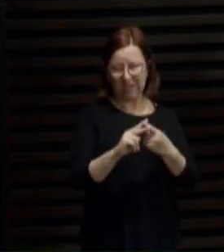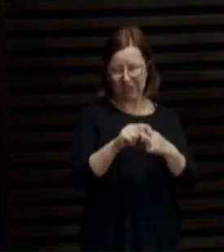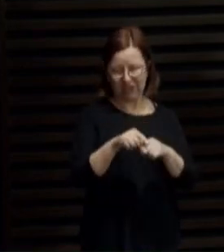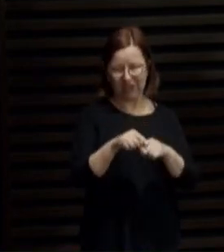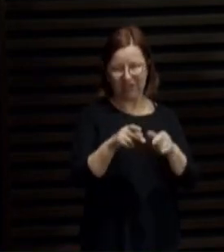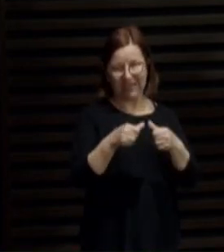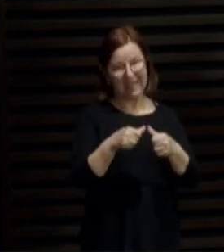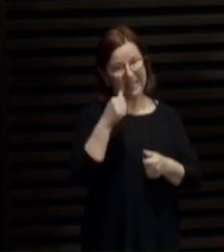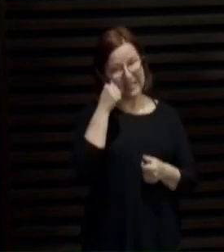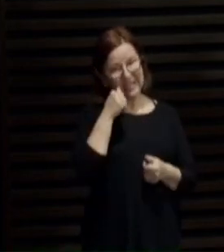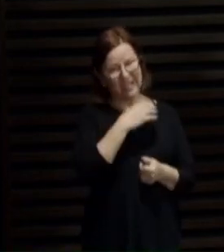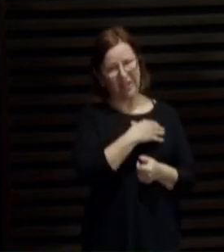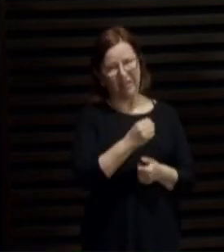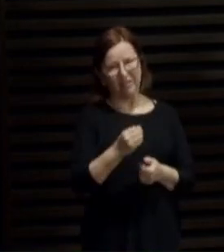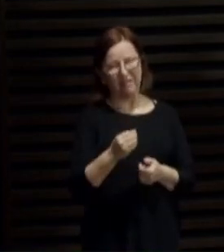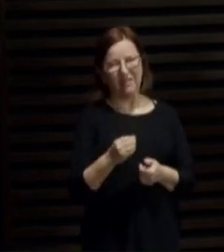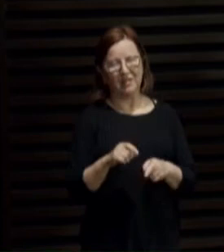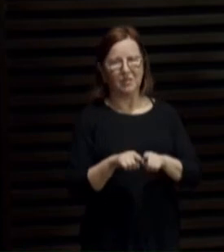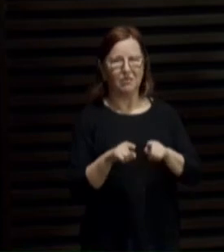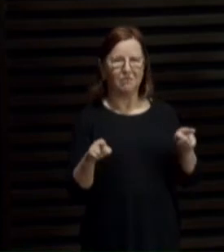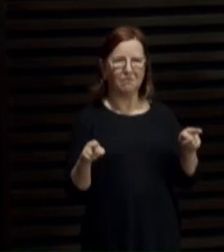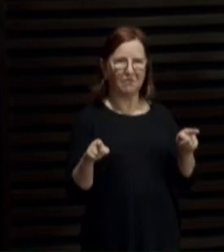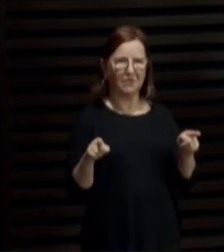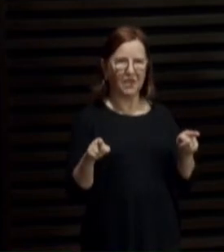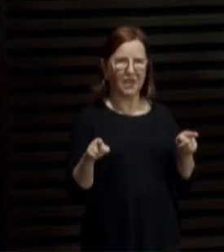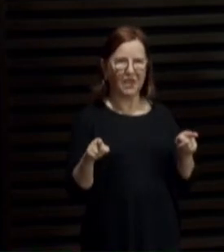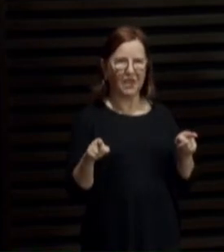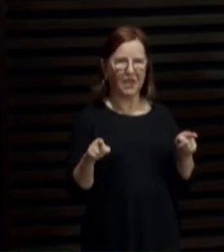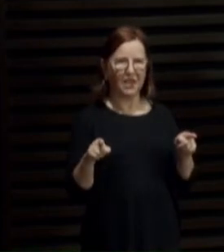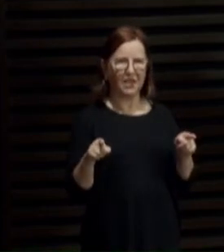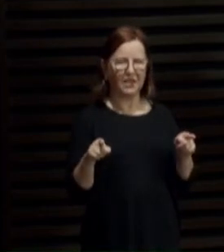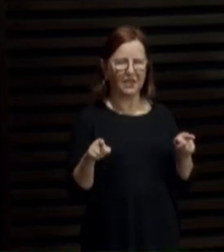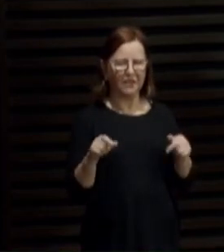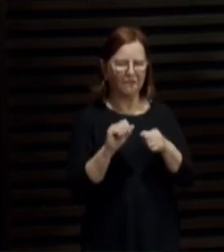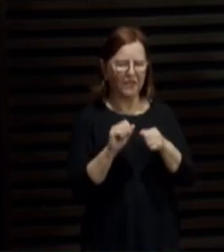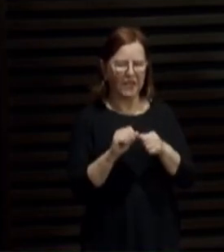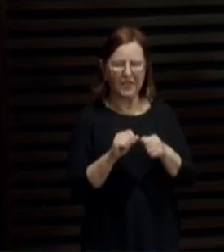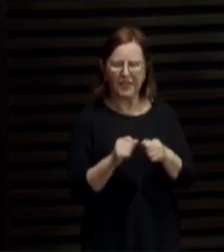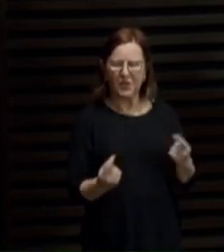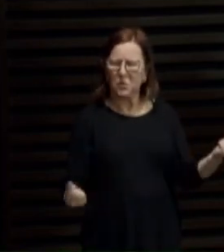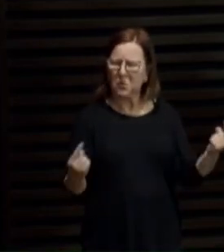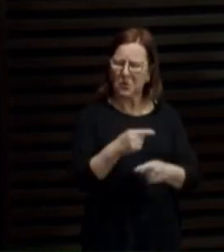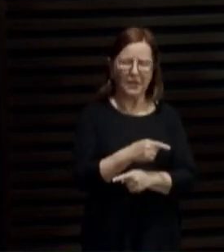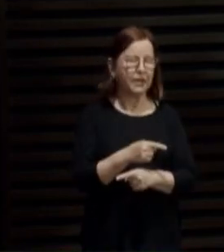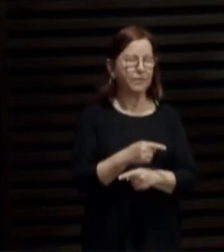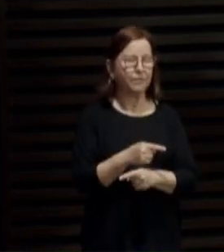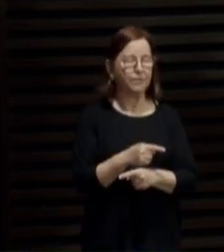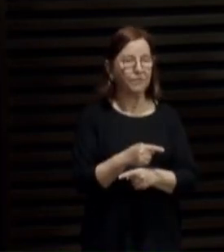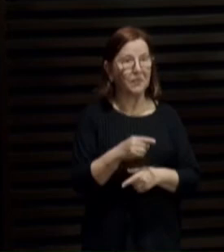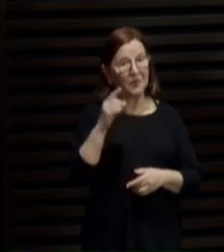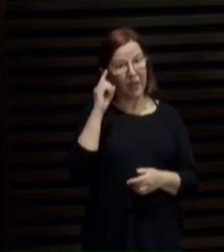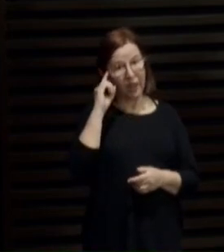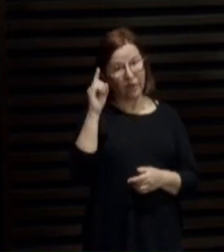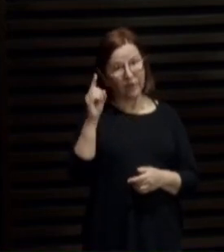mas ela batia de frente, fazia exatamente tudo. Aí um dia desses, ele